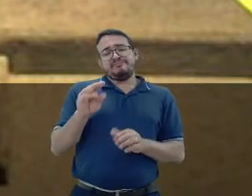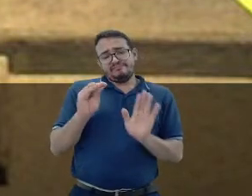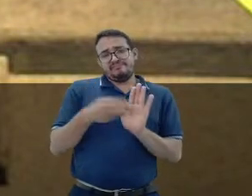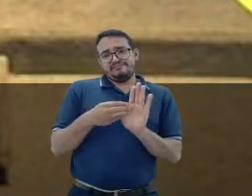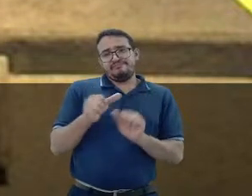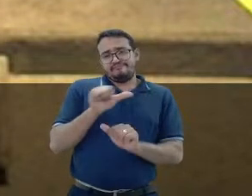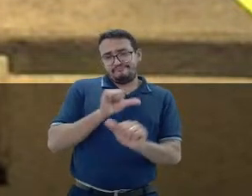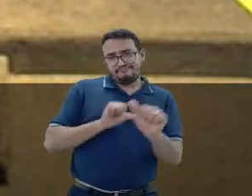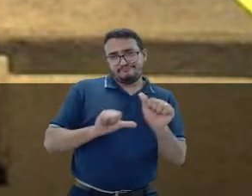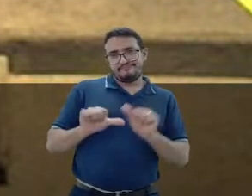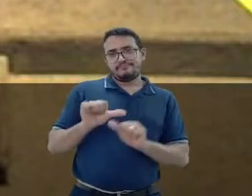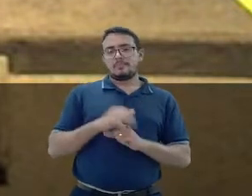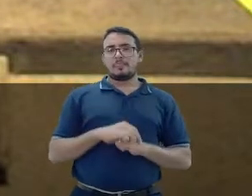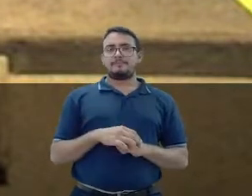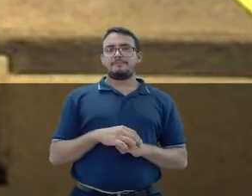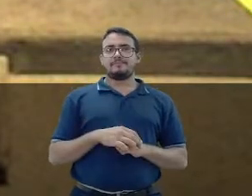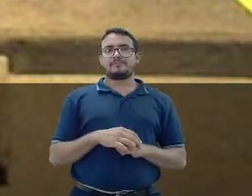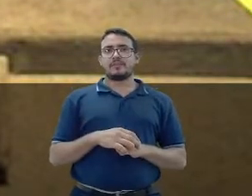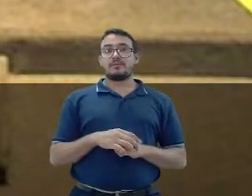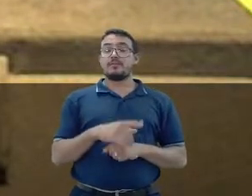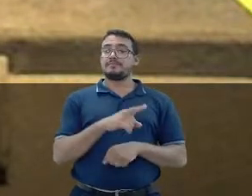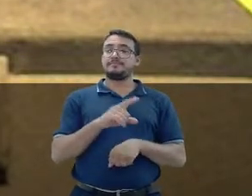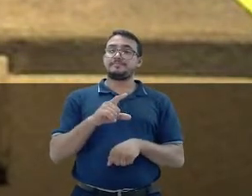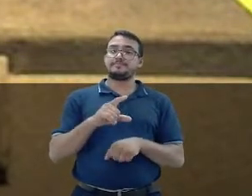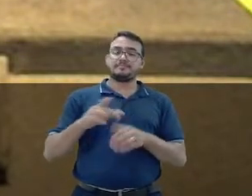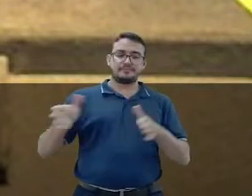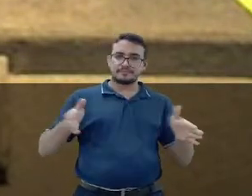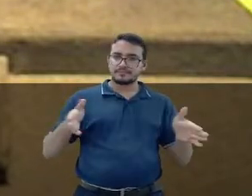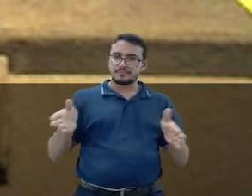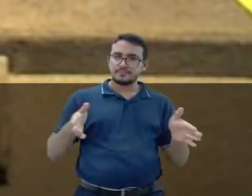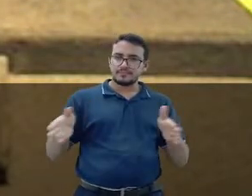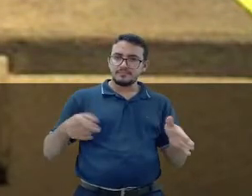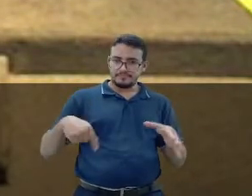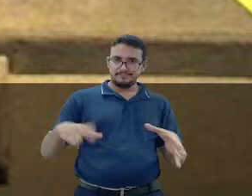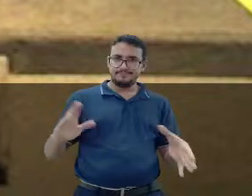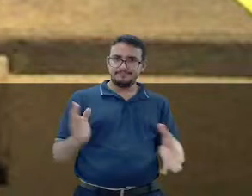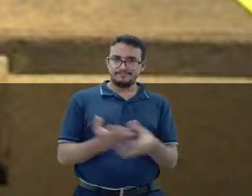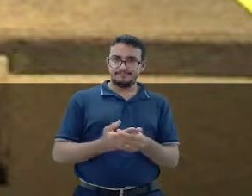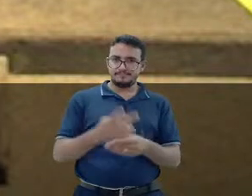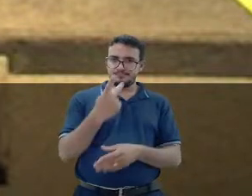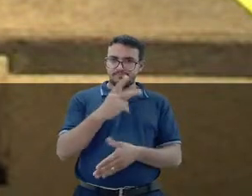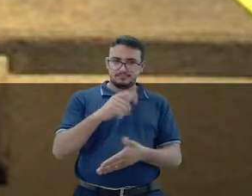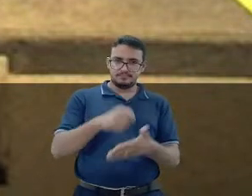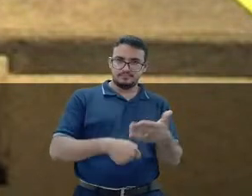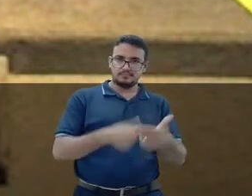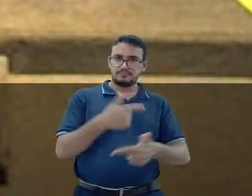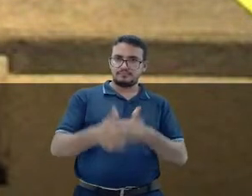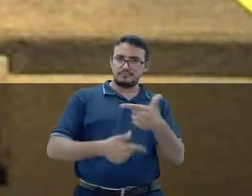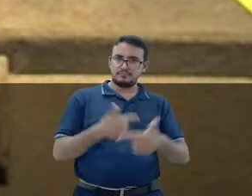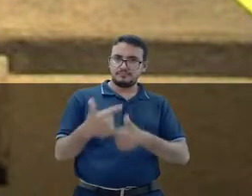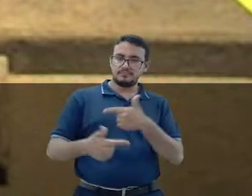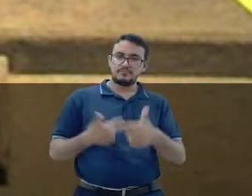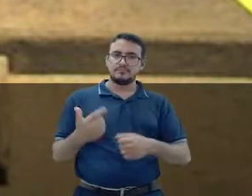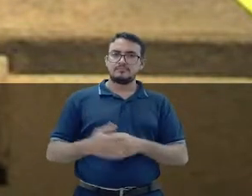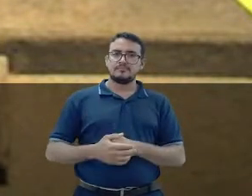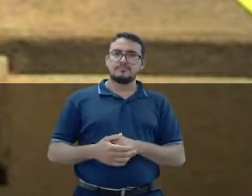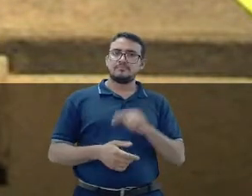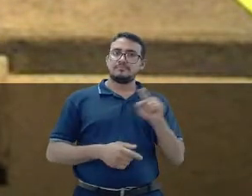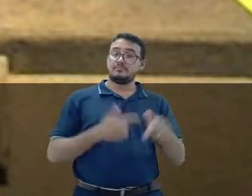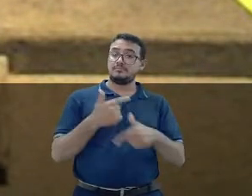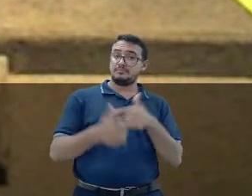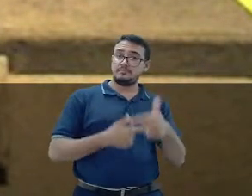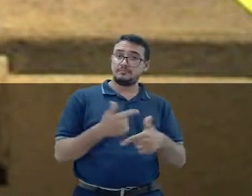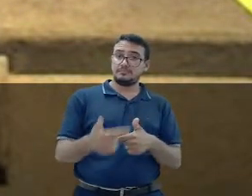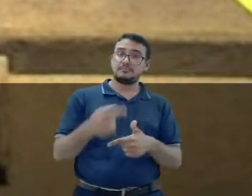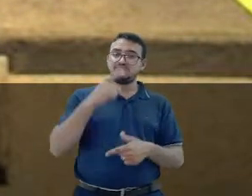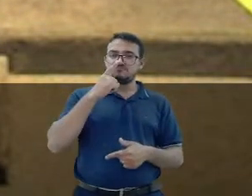o que se observa no curso do processo, né, no curso do contrato de trabalho do reclamante, é que além da função de coletor de